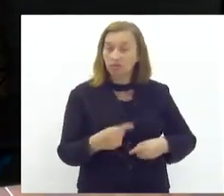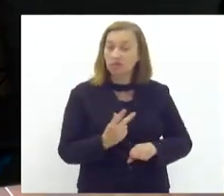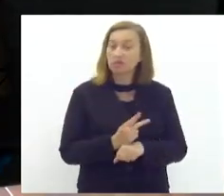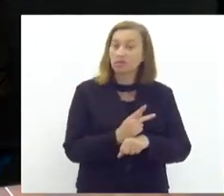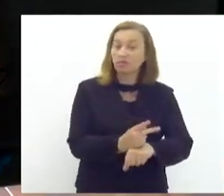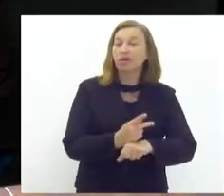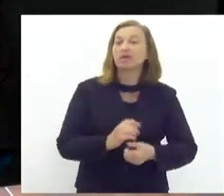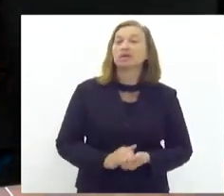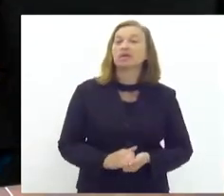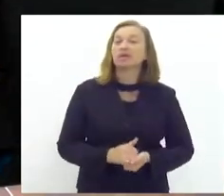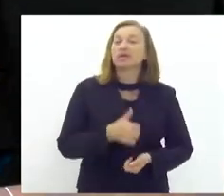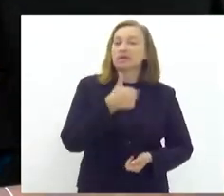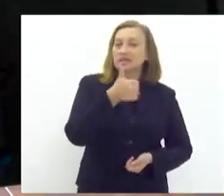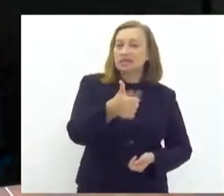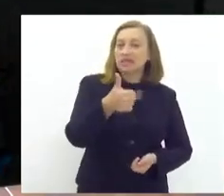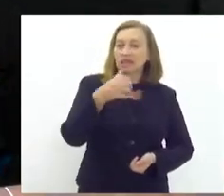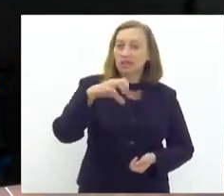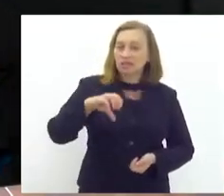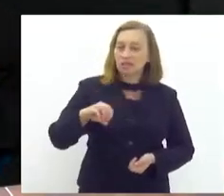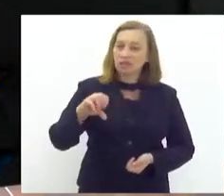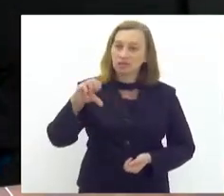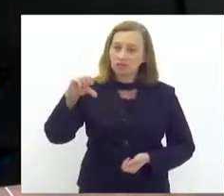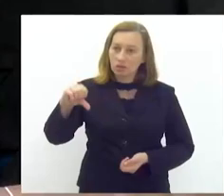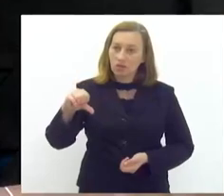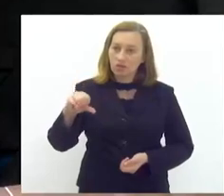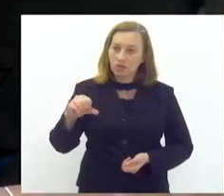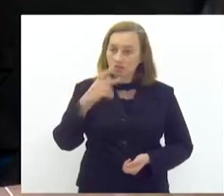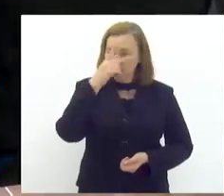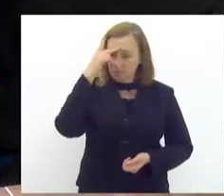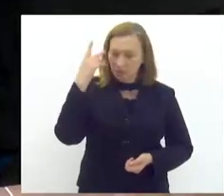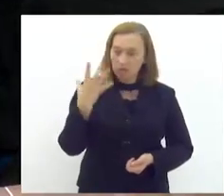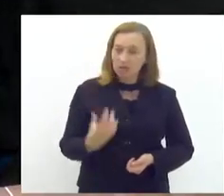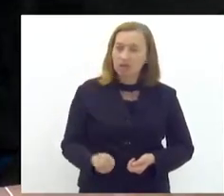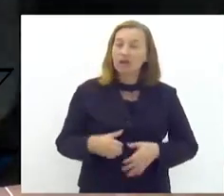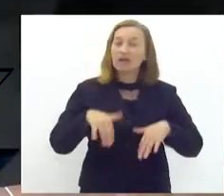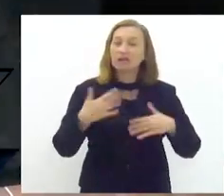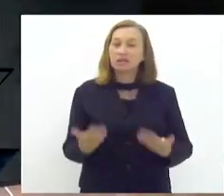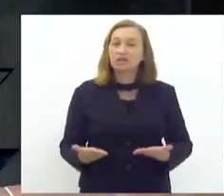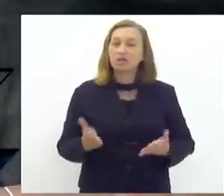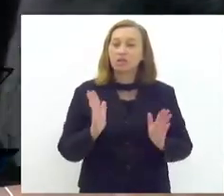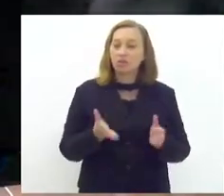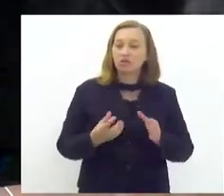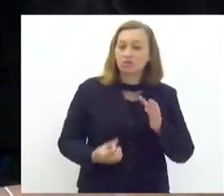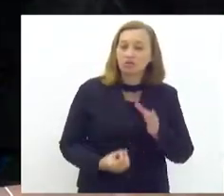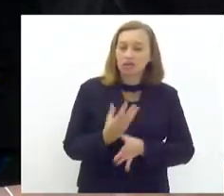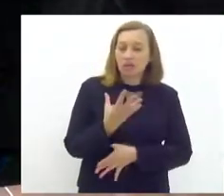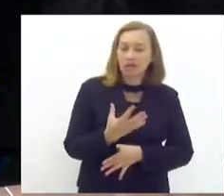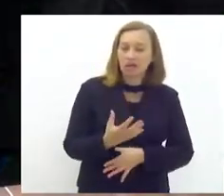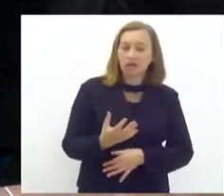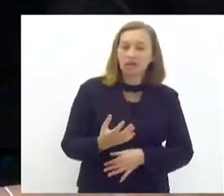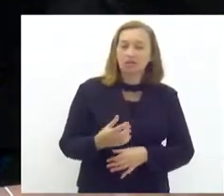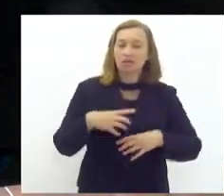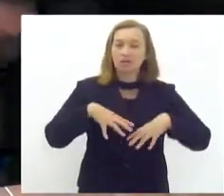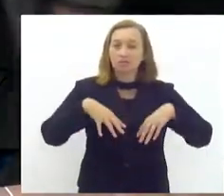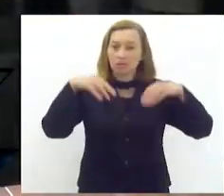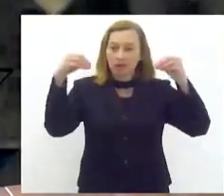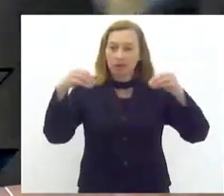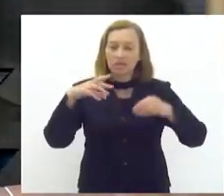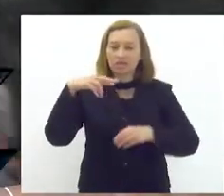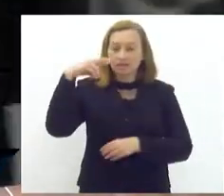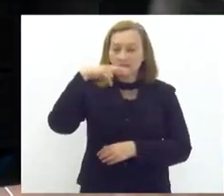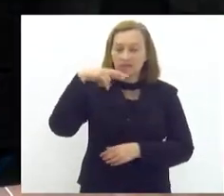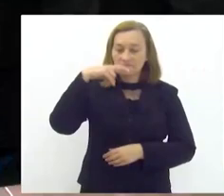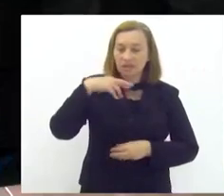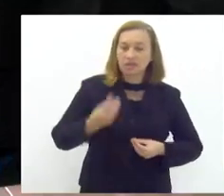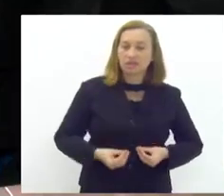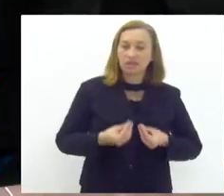e 109 agraciados Então nós vamos estar lá hoje no palácio Tiradentes entregando